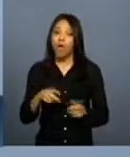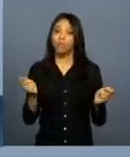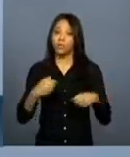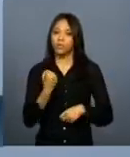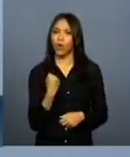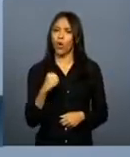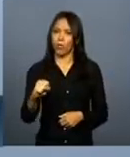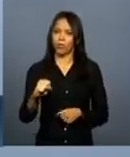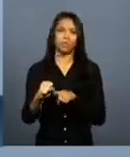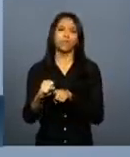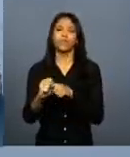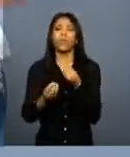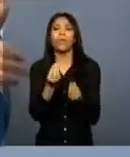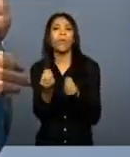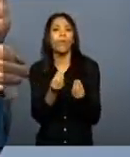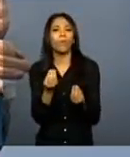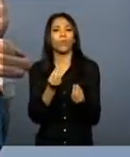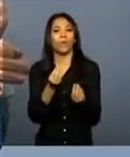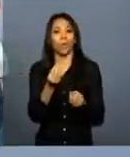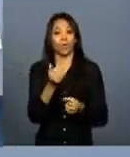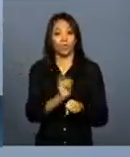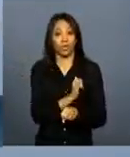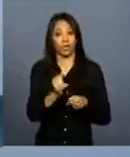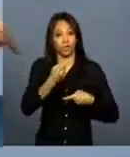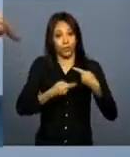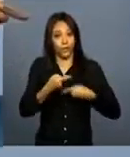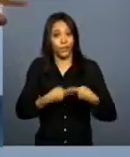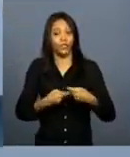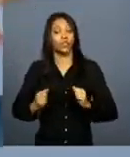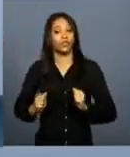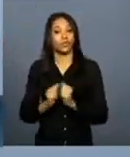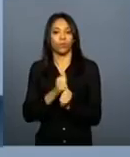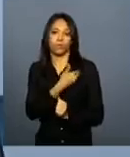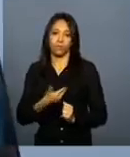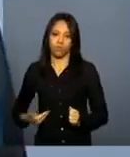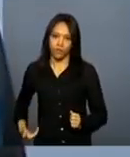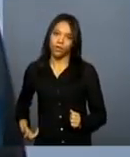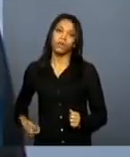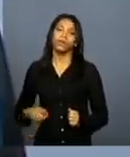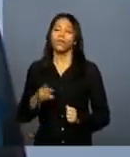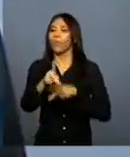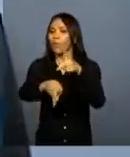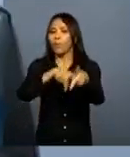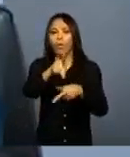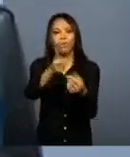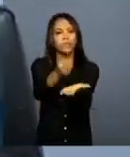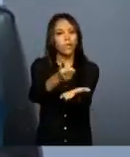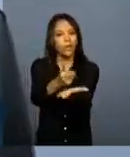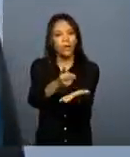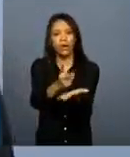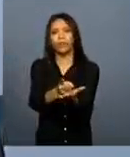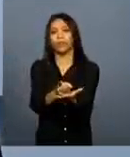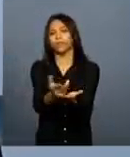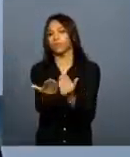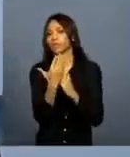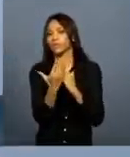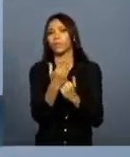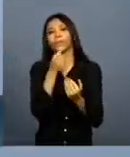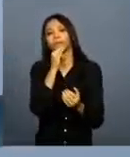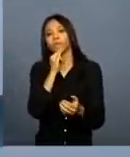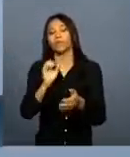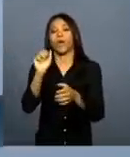e superados com ação política e com o Estado. O povo sempre nos ajudou, a caridade, a filantropia, a